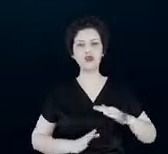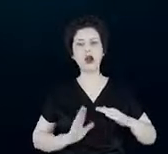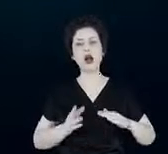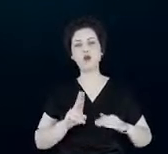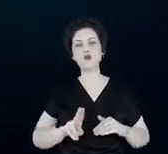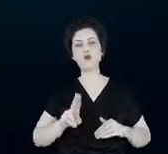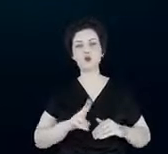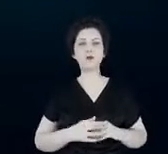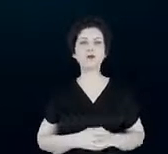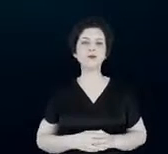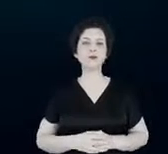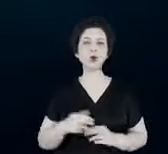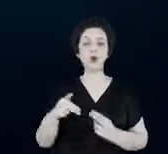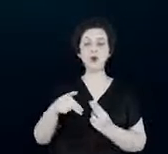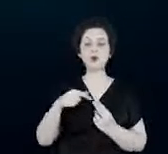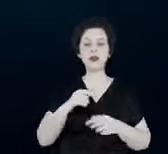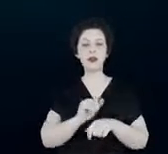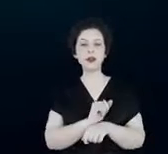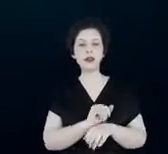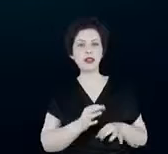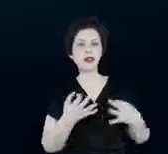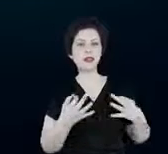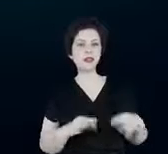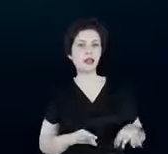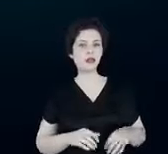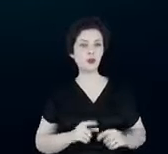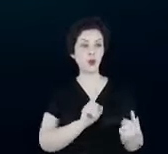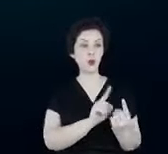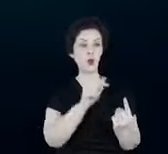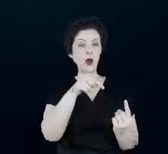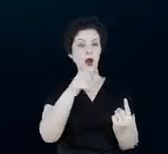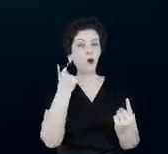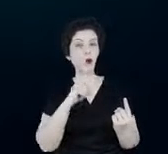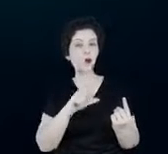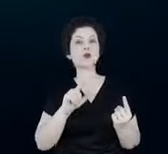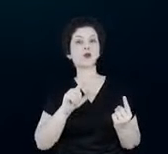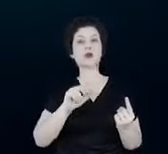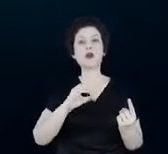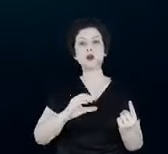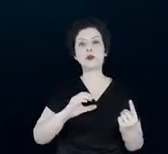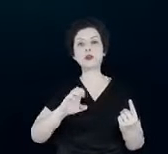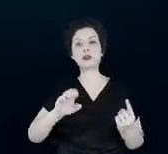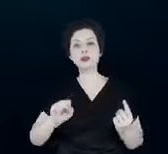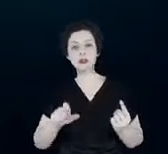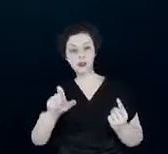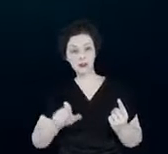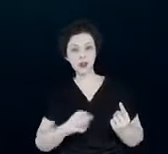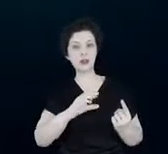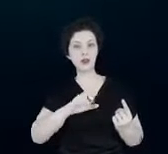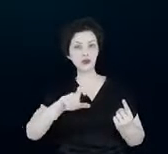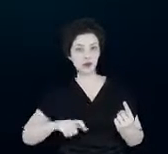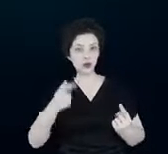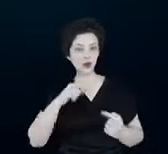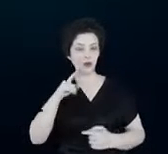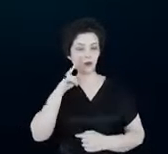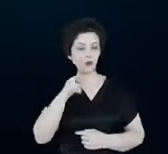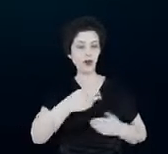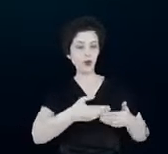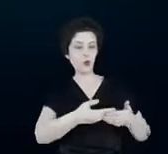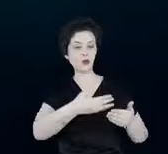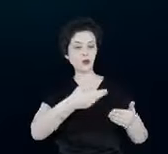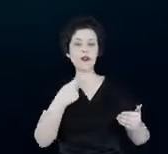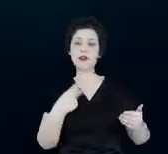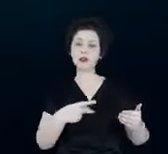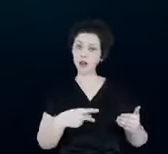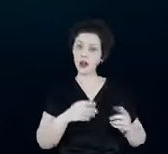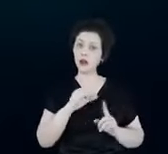aconteceu o nubank chance ferramentas certas o atendente conseguiu Xperia que a gente chama carinhosamente conseguiu olhar o histórico da Pamela e ver